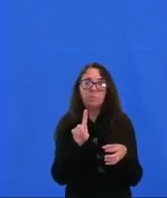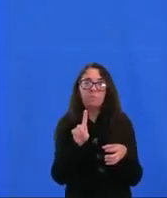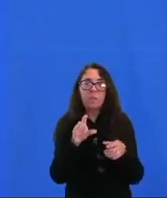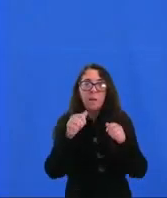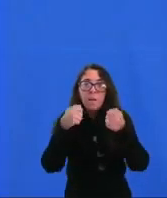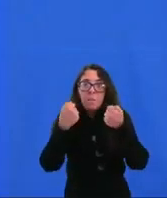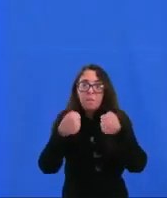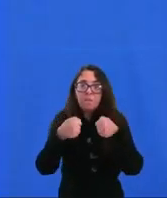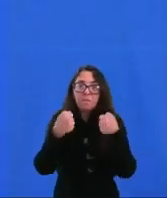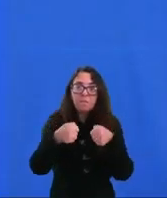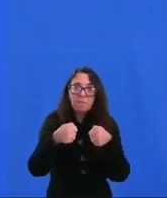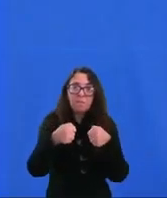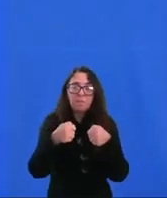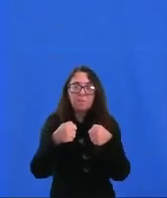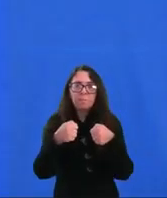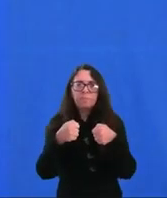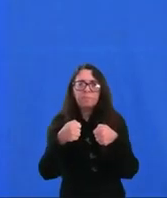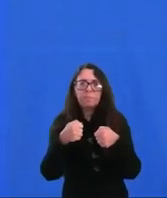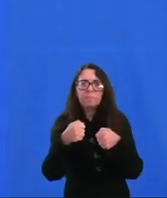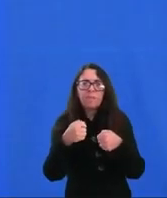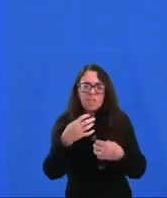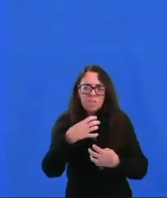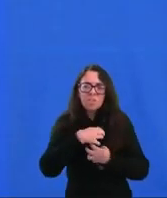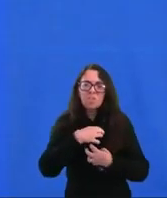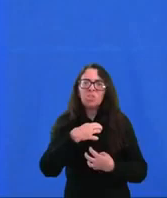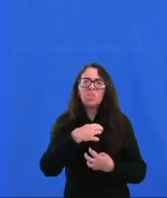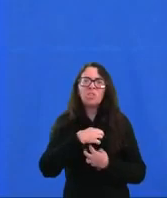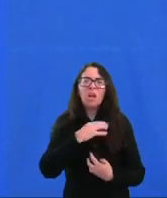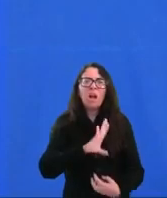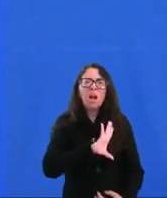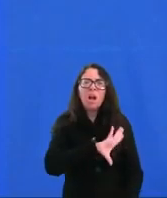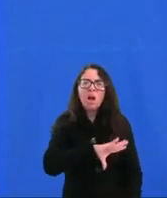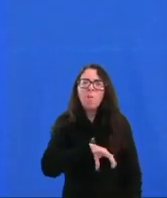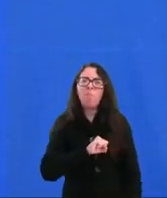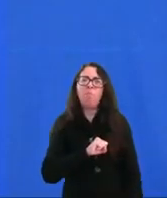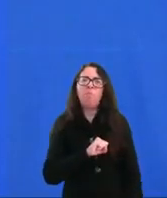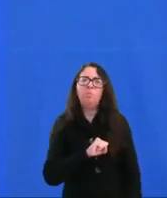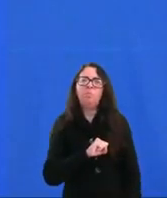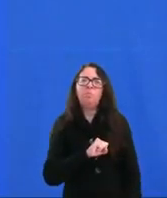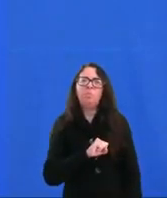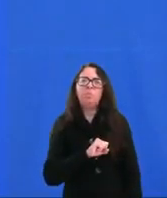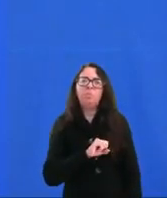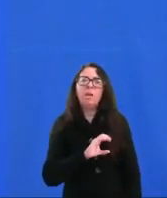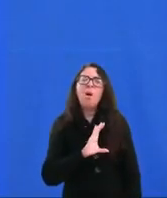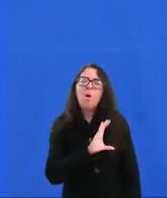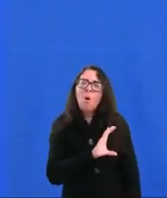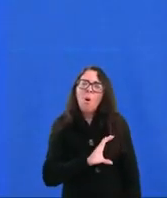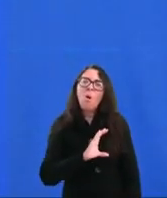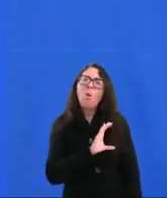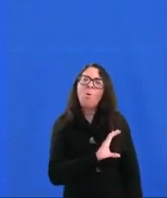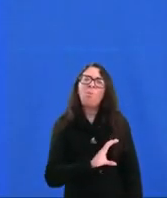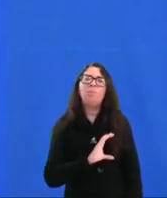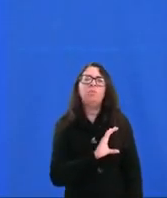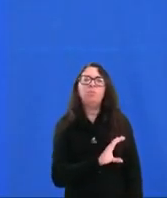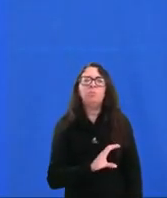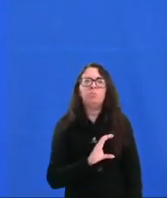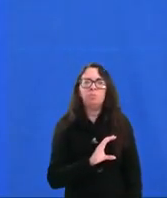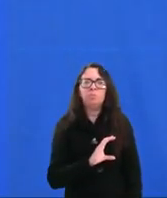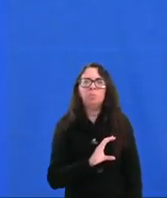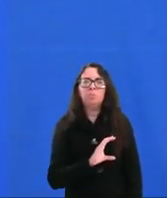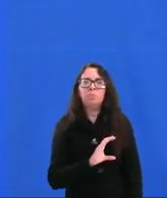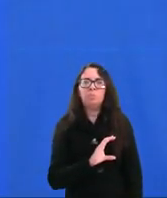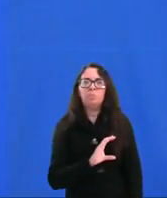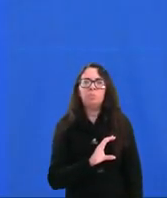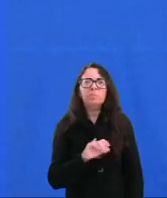a igreja ou criticar alguma ação que venha ter sido decidida para a igreja, porque eu tenho